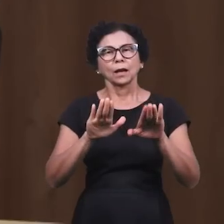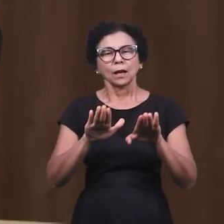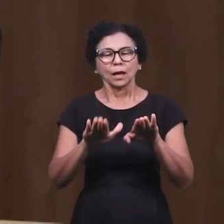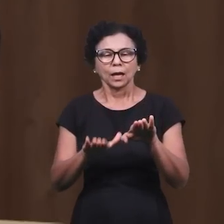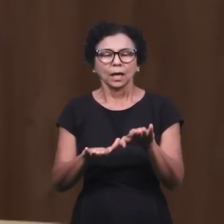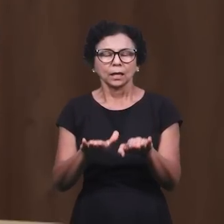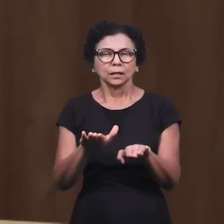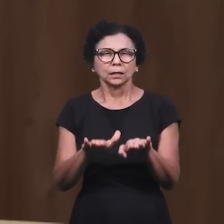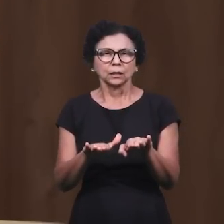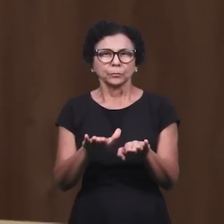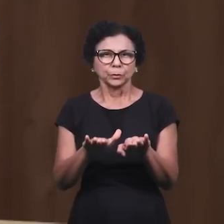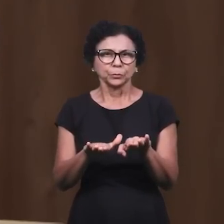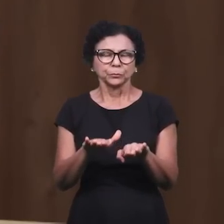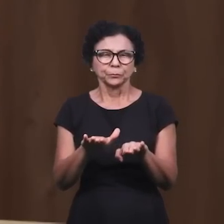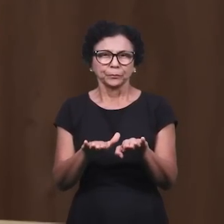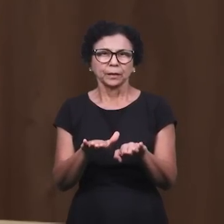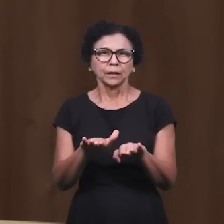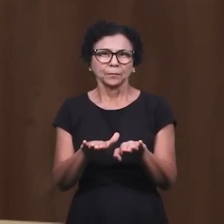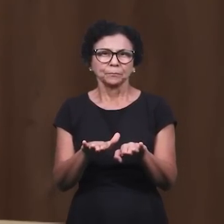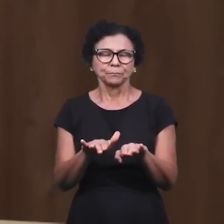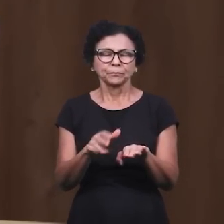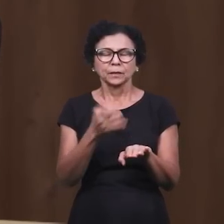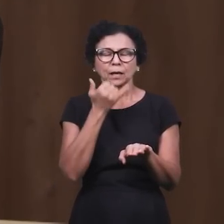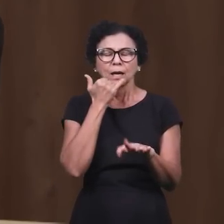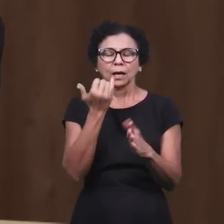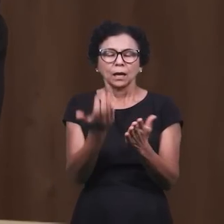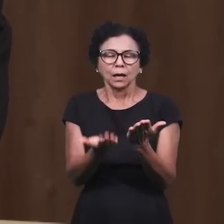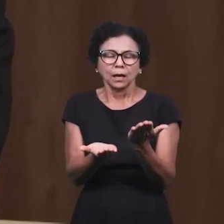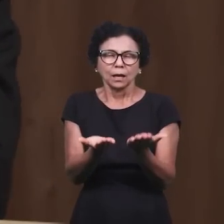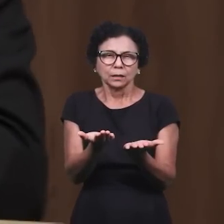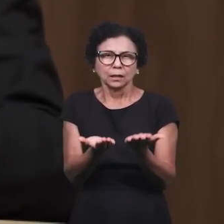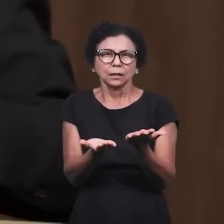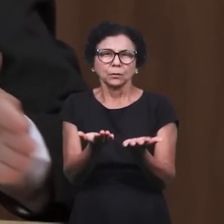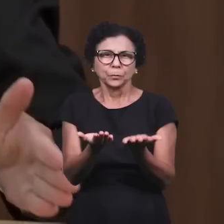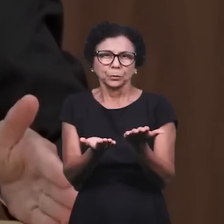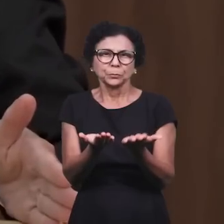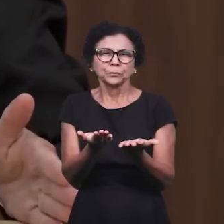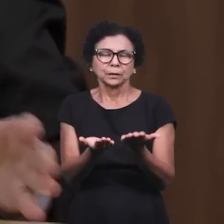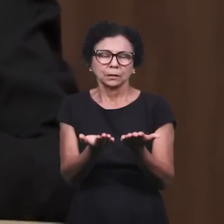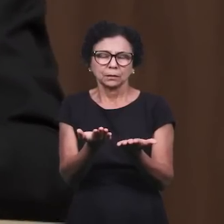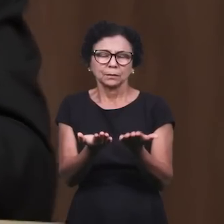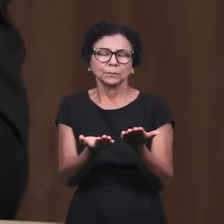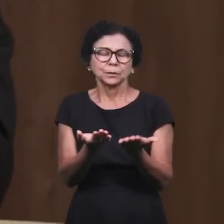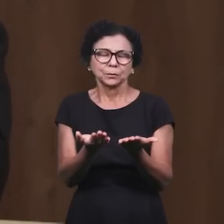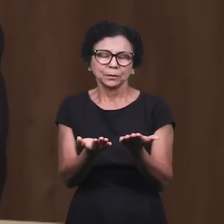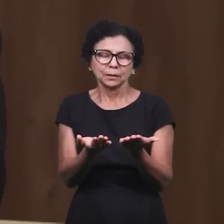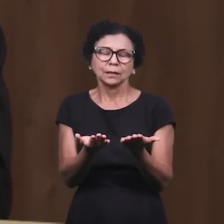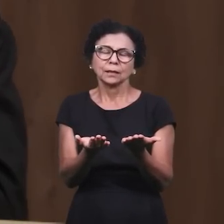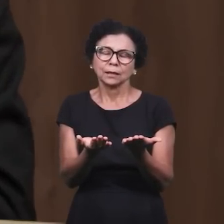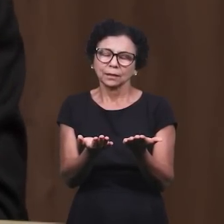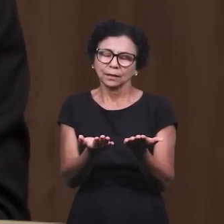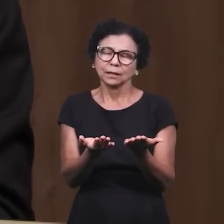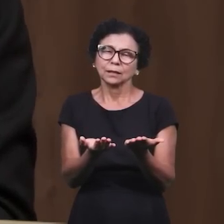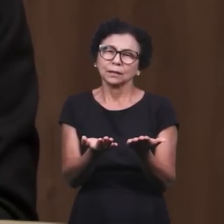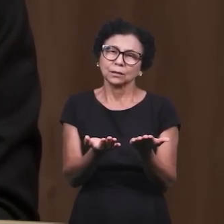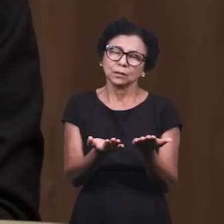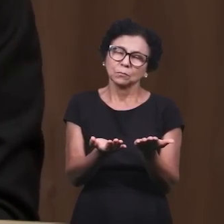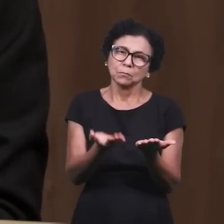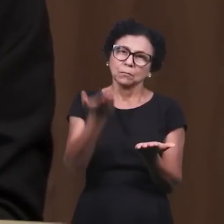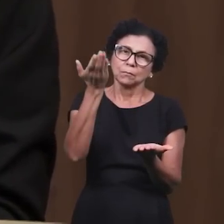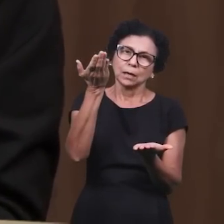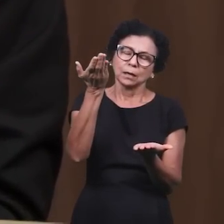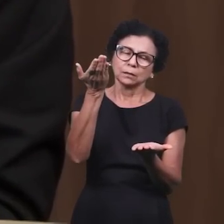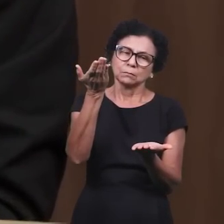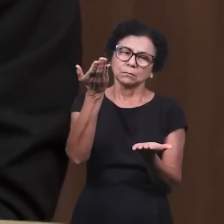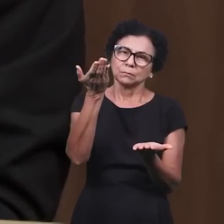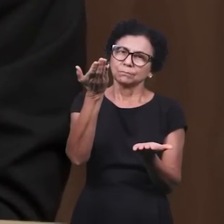demais, justo demais, e nem demasiadamente louco demais. o equilíbrio, eu acho que é um grande fundamental.